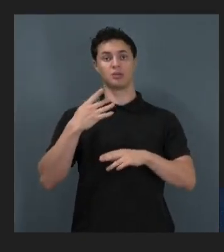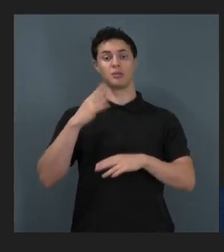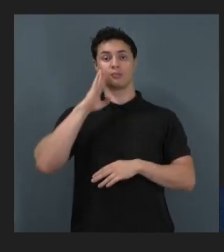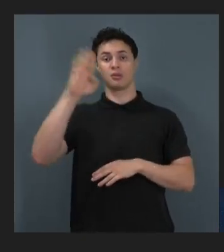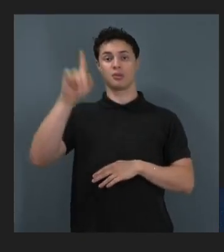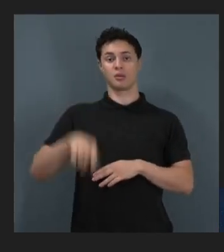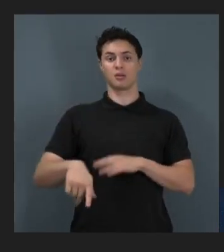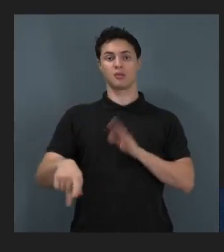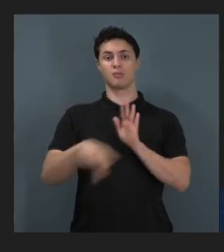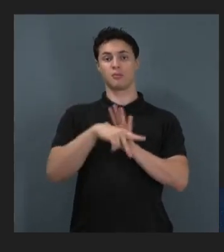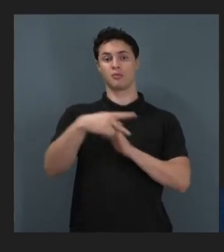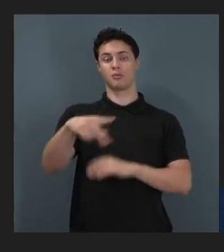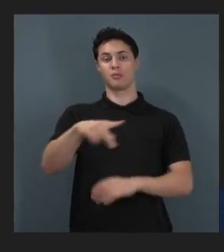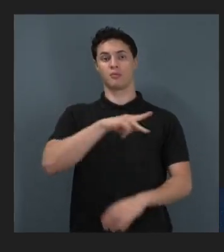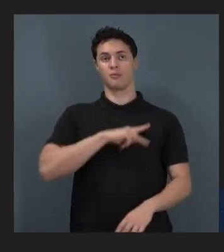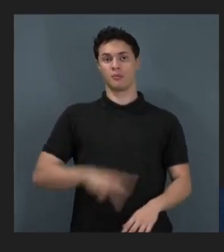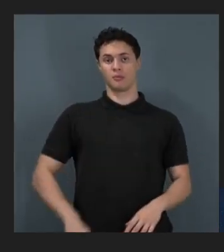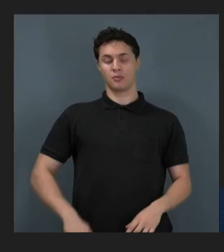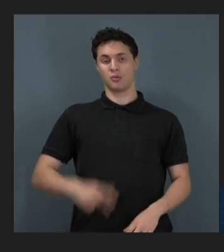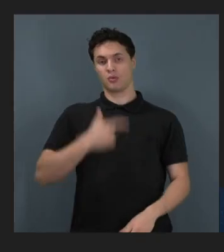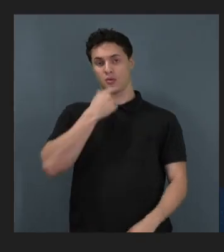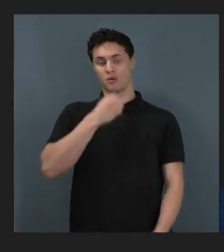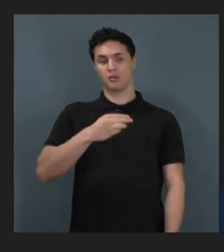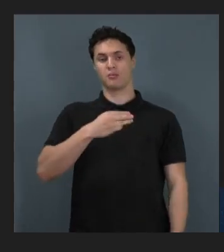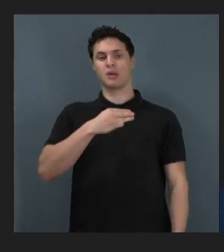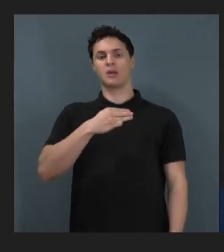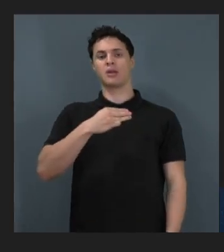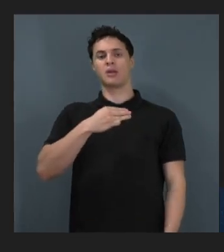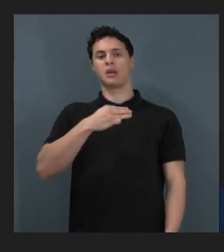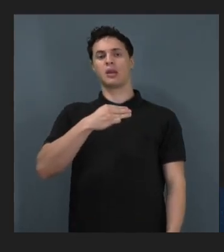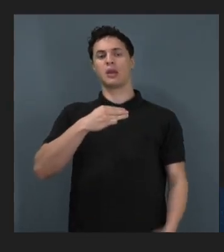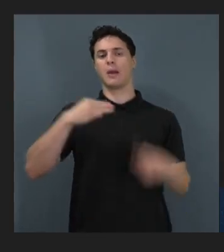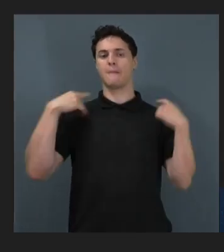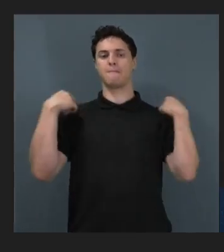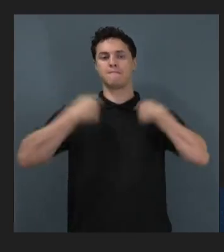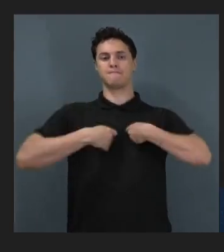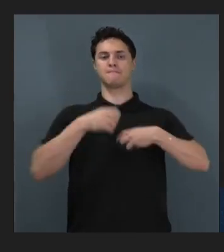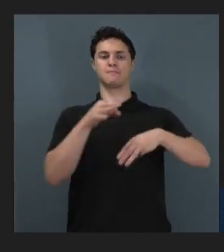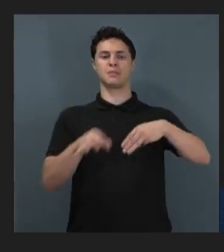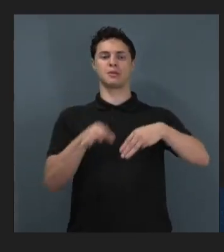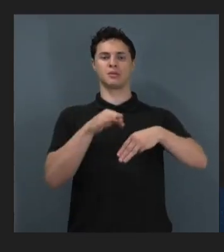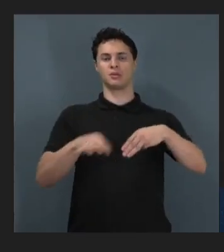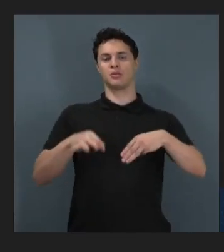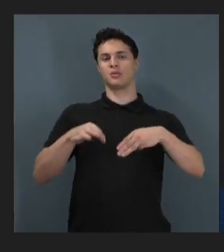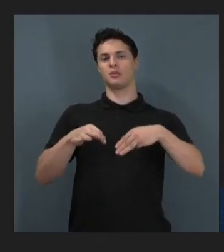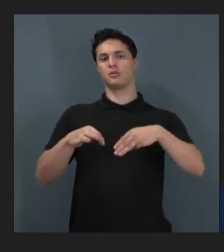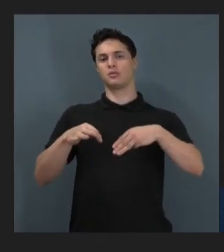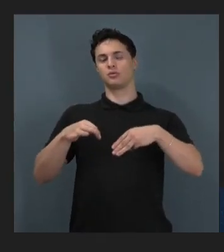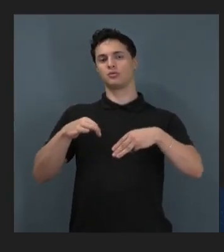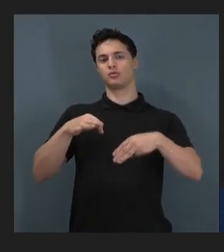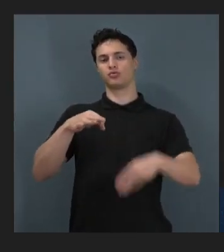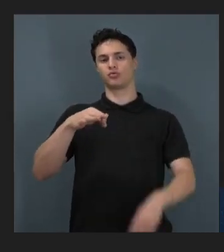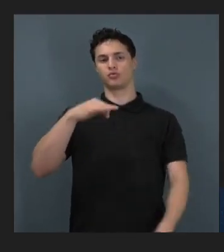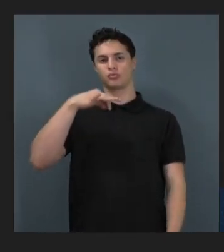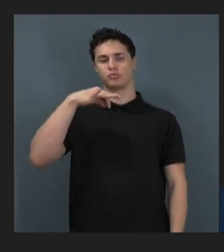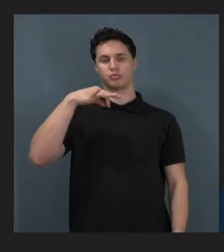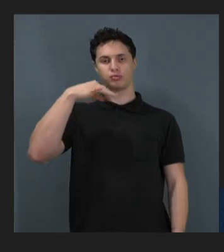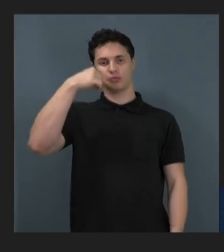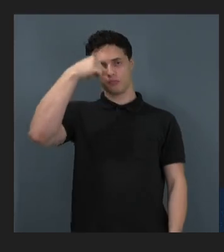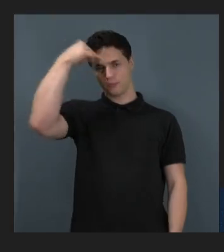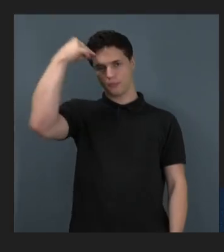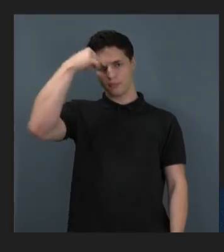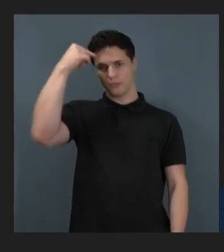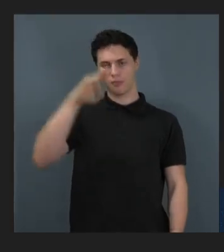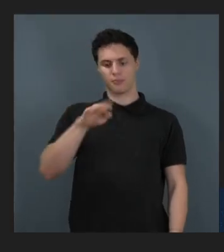seu presidente, o ministro Barroso. Eu, senhor presidente, ao mesmo tempo que cumprimento